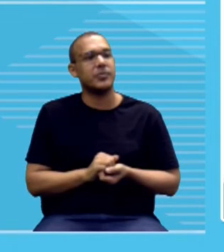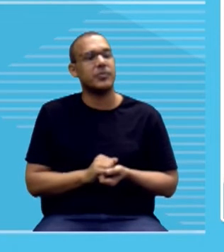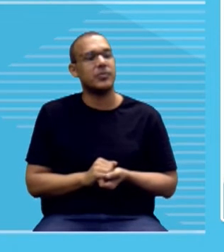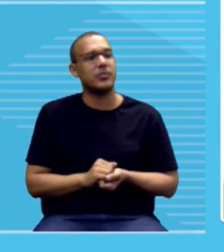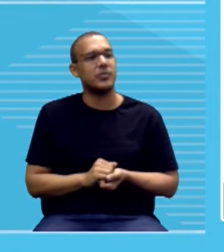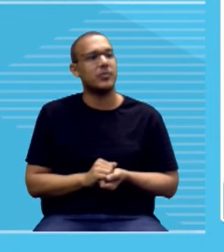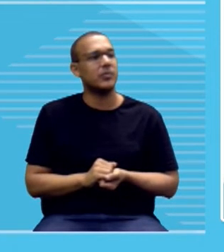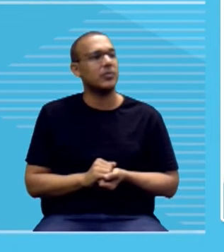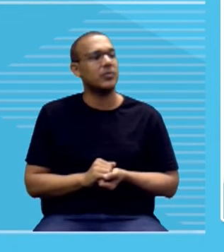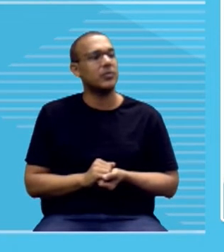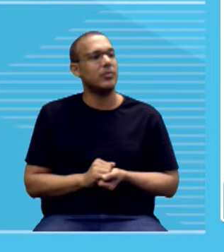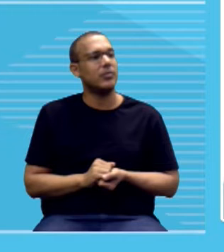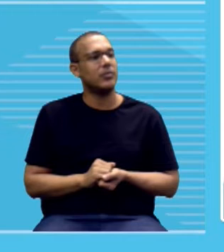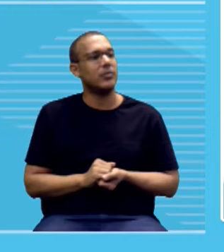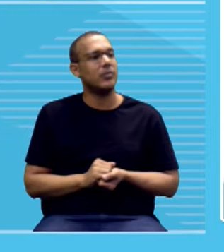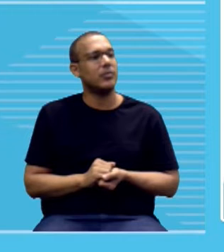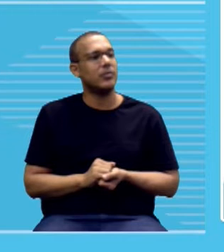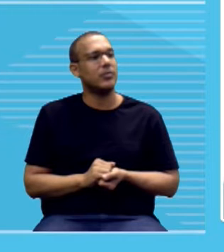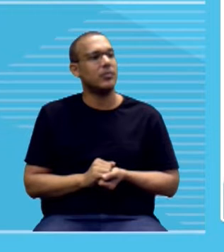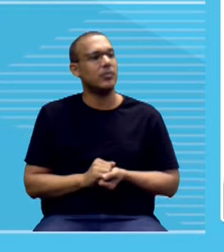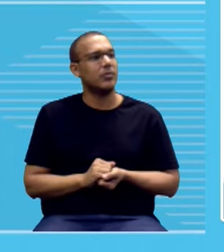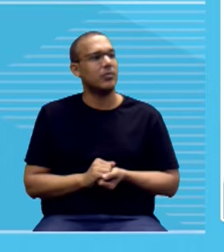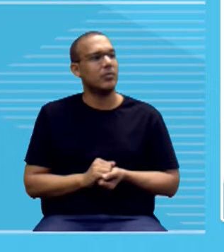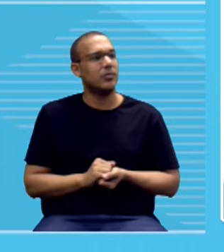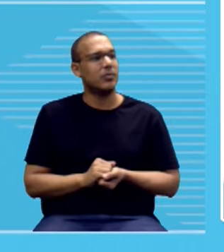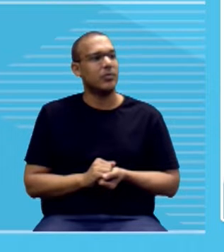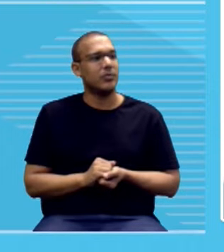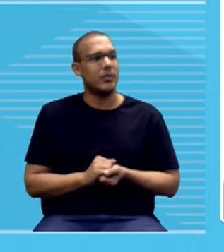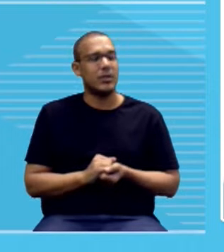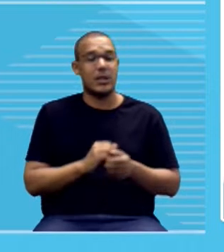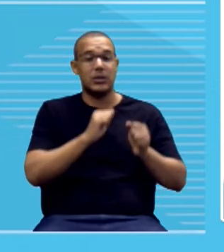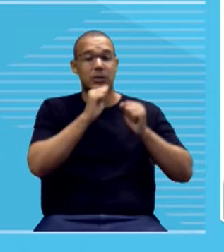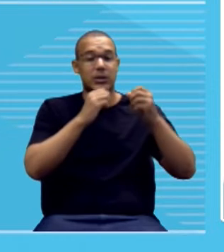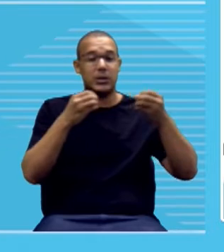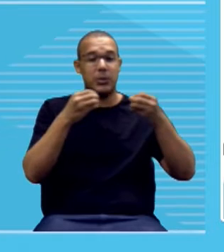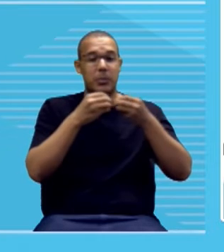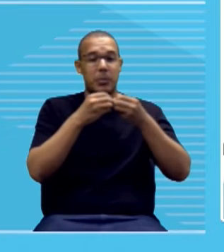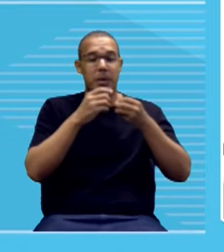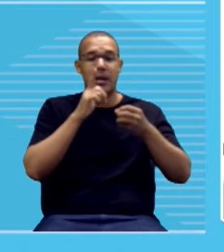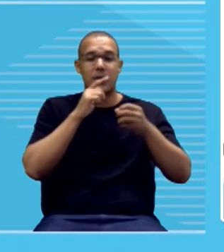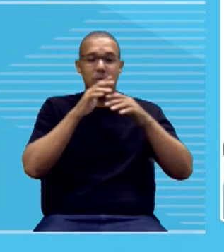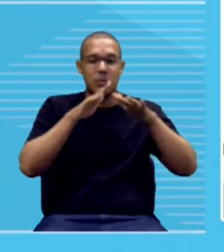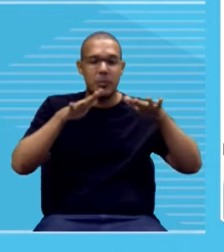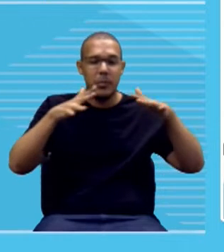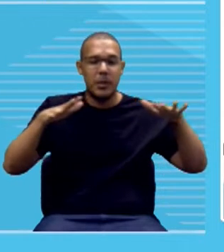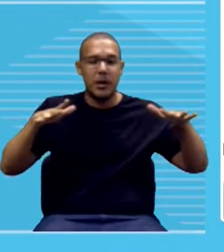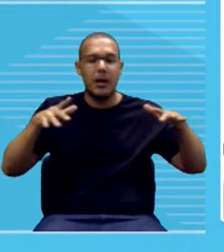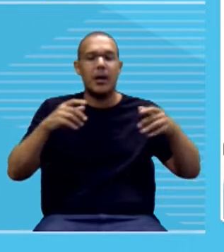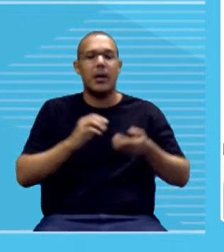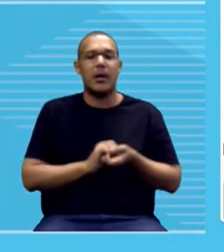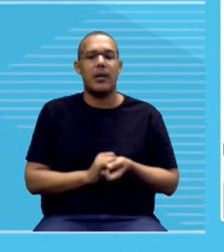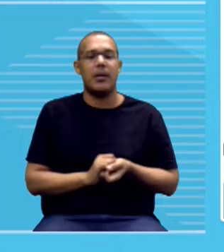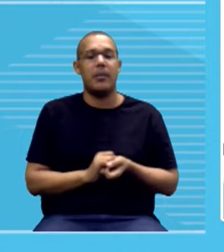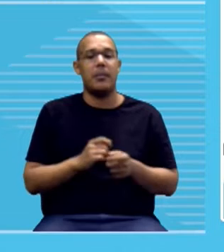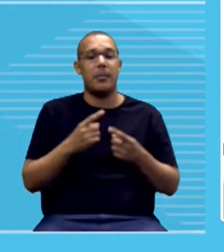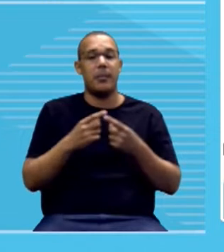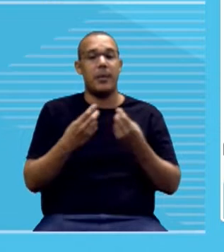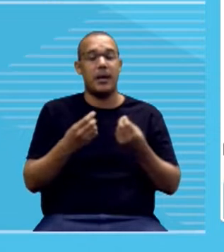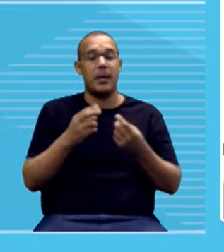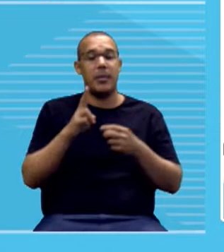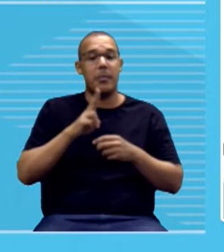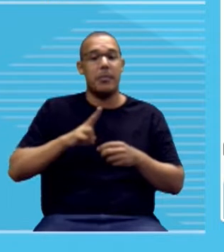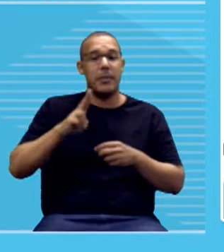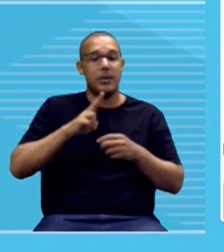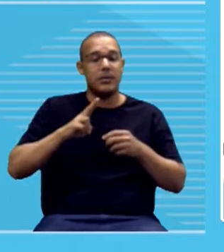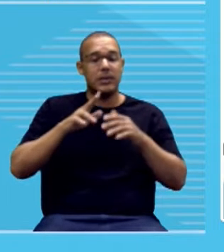anterior, as usinas de Angra, elas são costeiras, são perto de mar. Fukushima também era perto de mar, justamente para poder usar essa